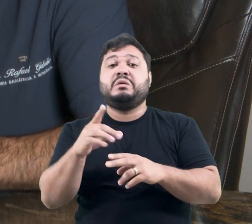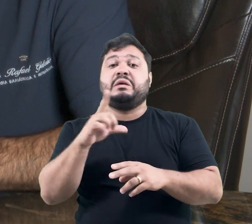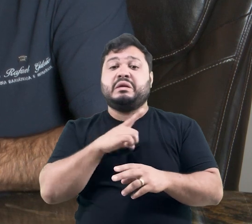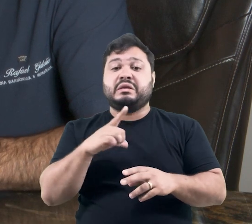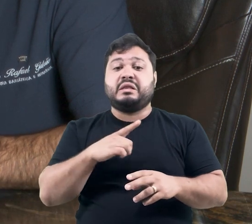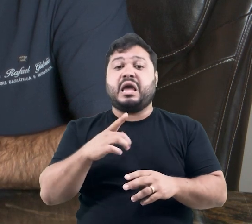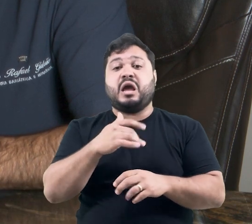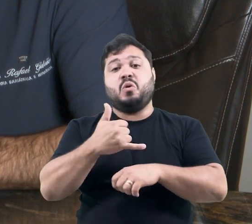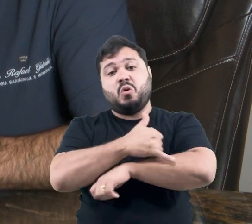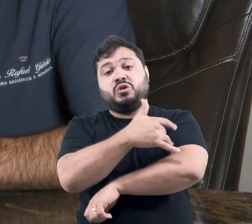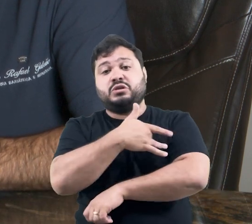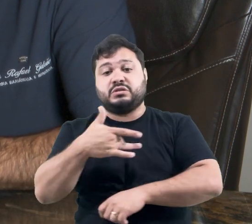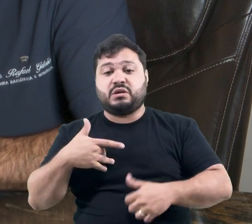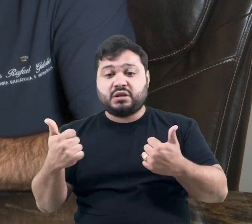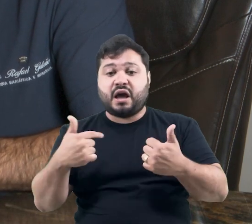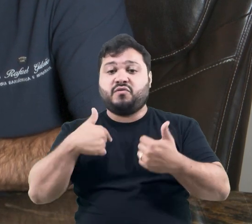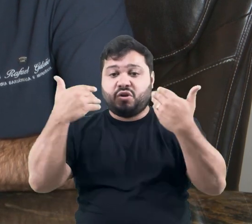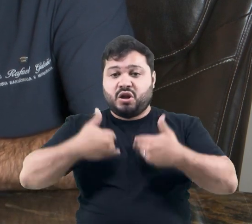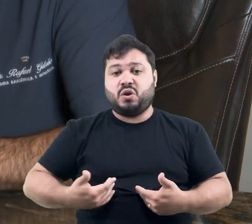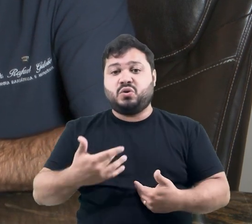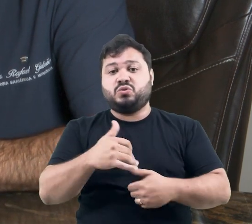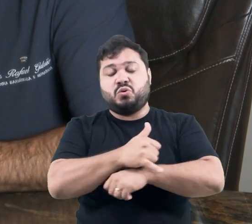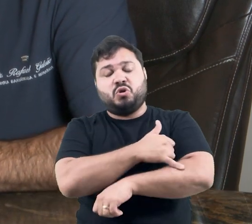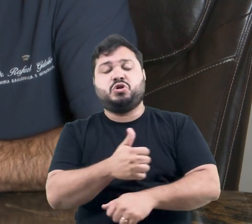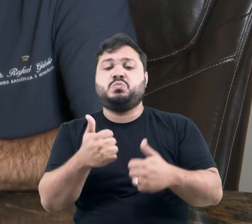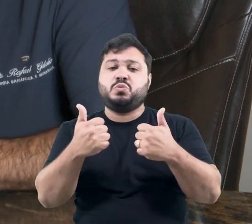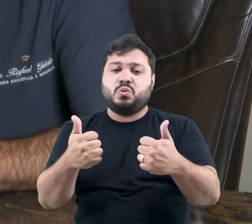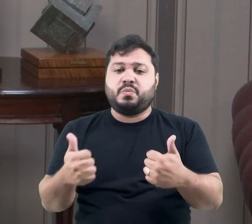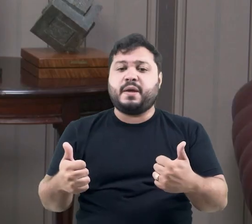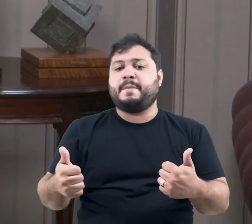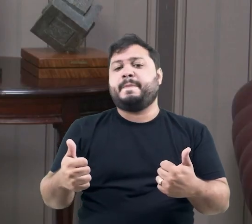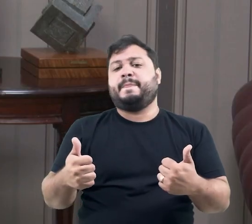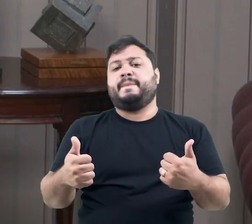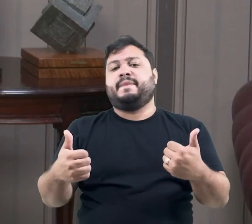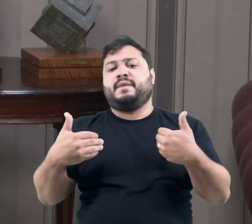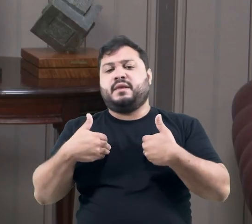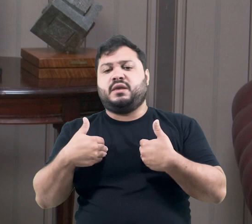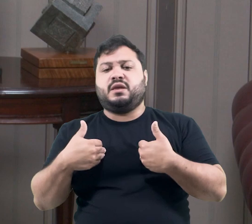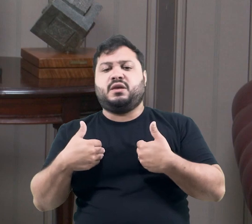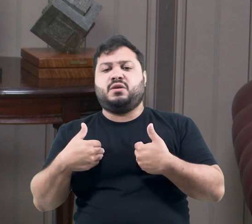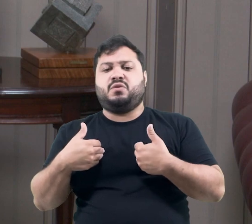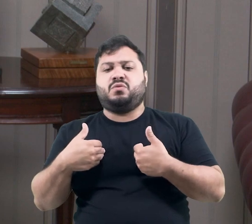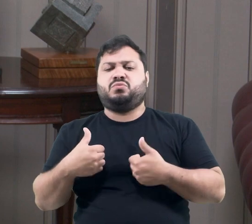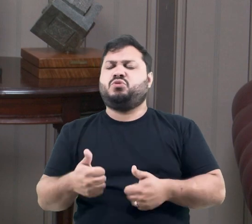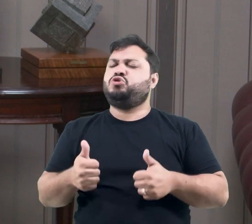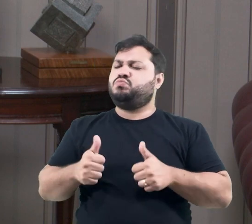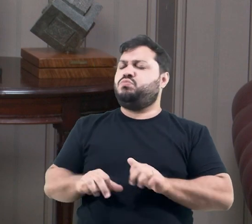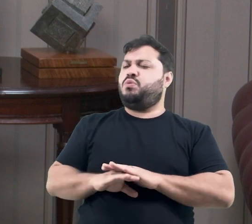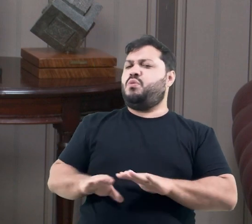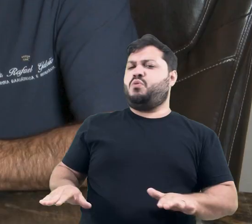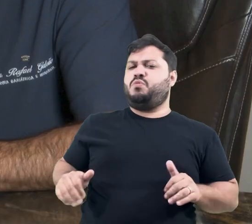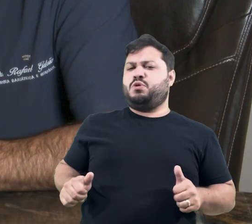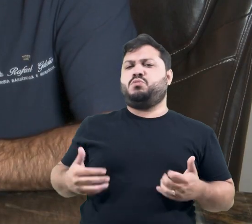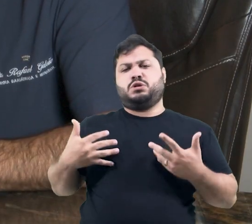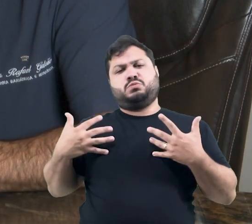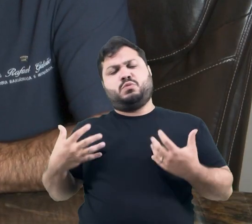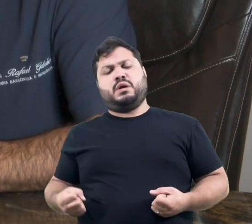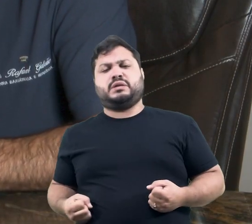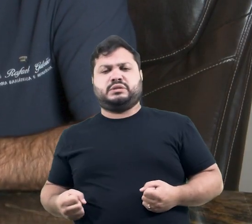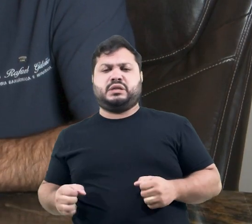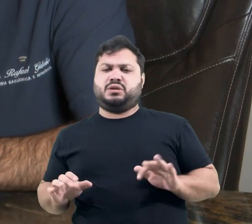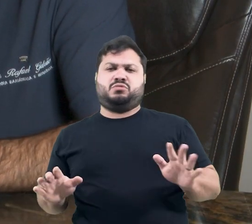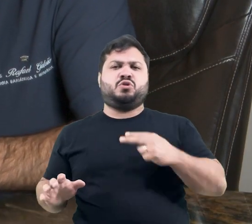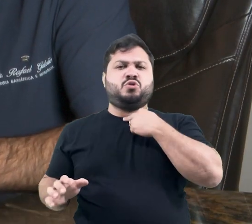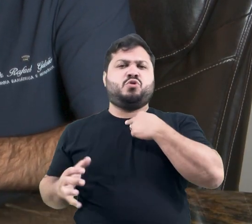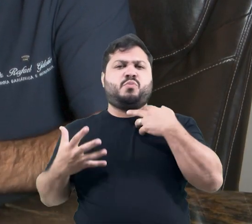que existe o gordinho saudável. Eu sou gordinho, mas eu me dou bem, eu tô de boa comigo mesmo, eu me aceito.